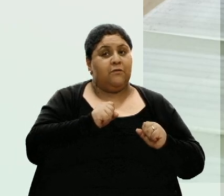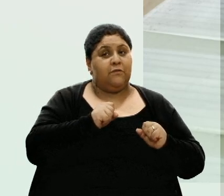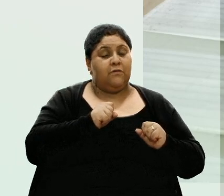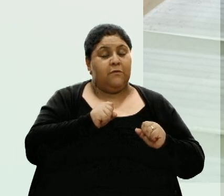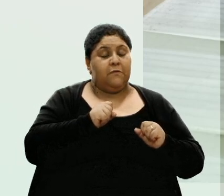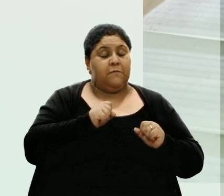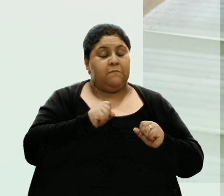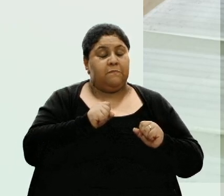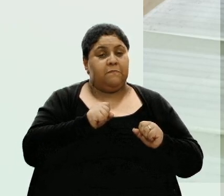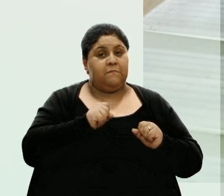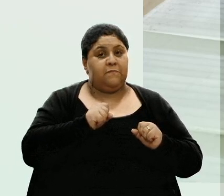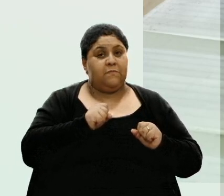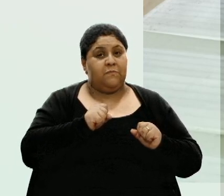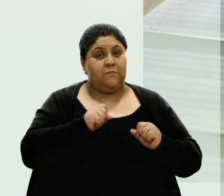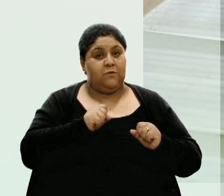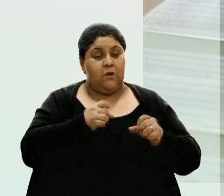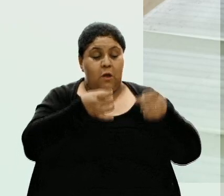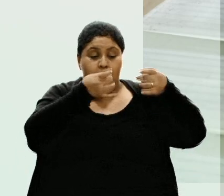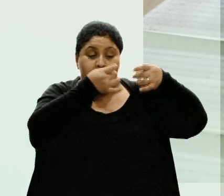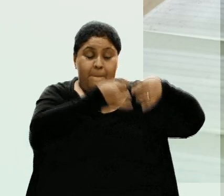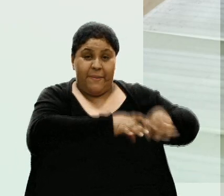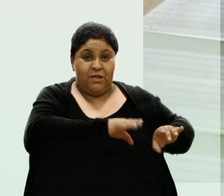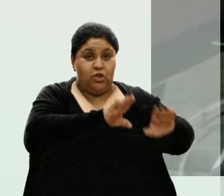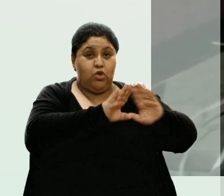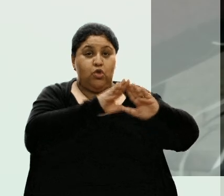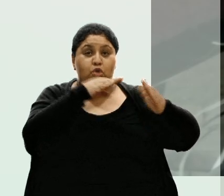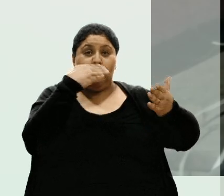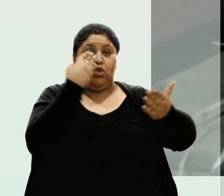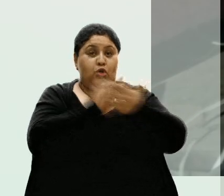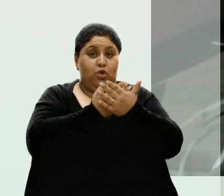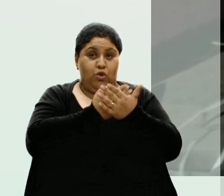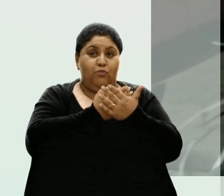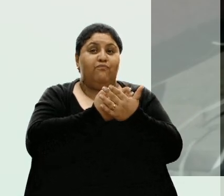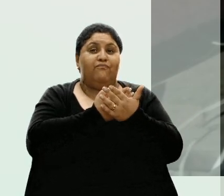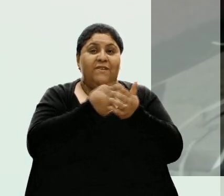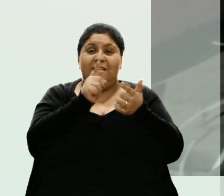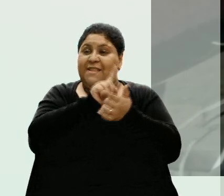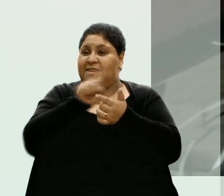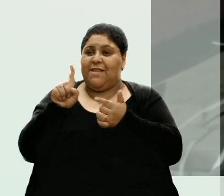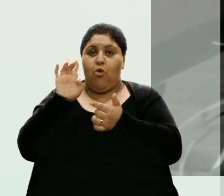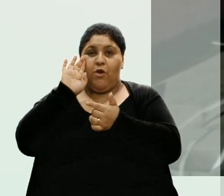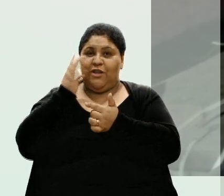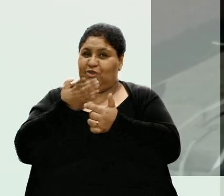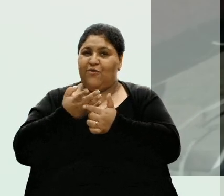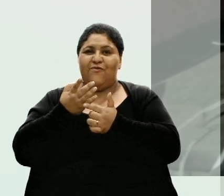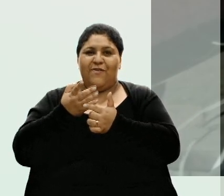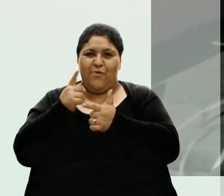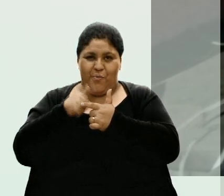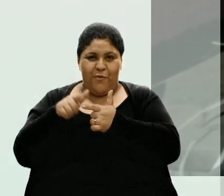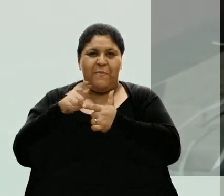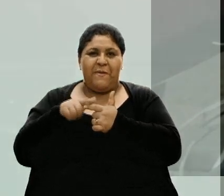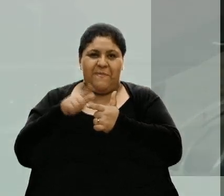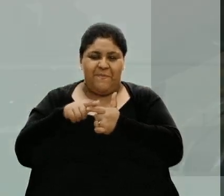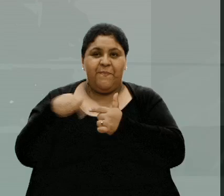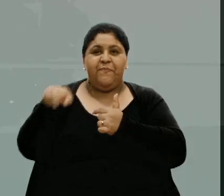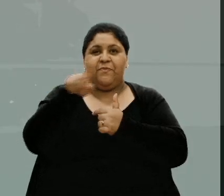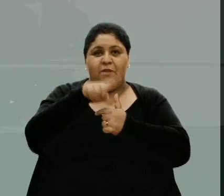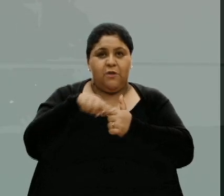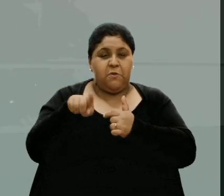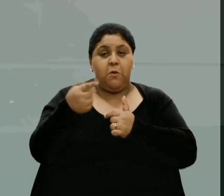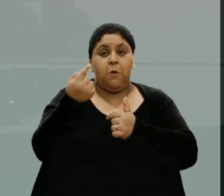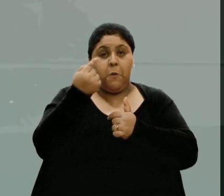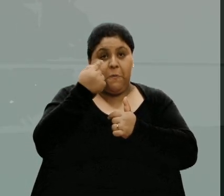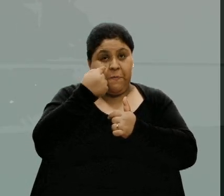mais prejuízo à escola do que resolver a questão. Uma parte, vereador. Então, nós estamos vendo que é